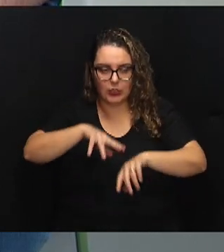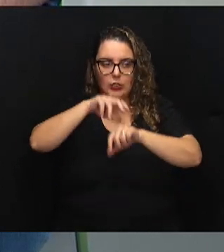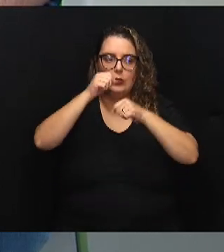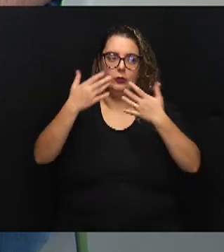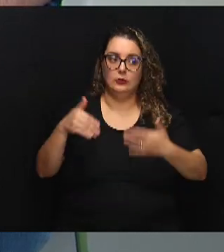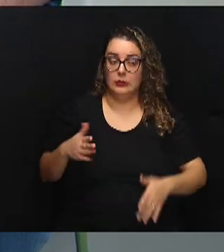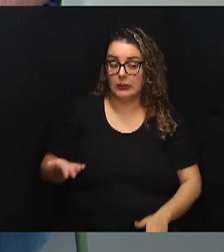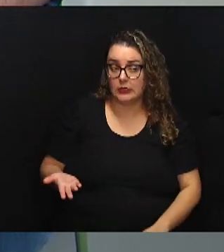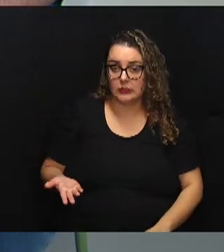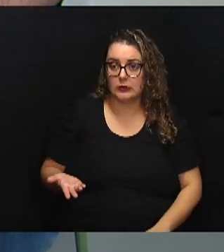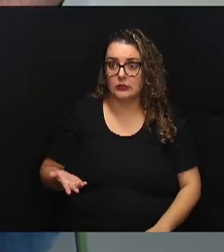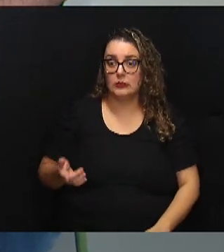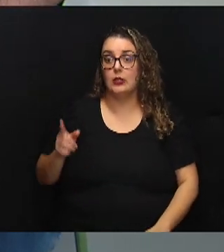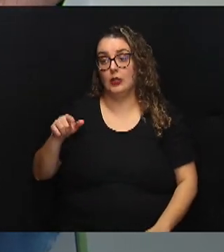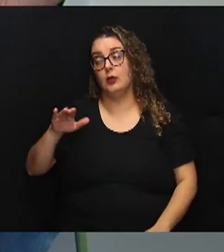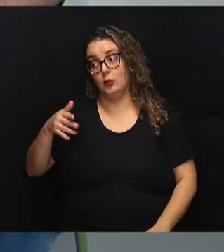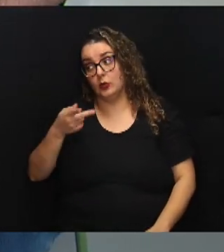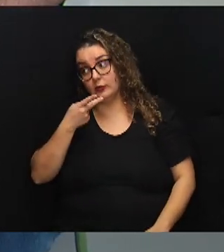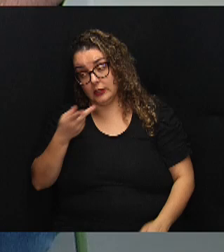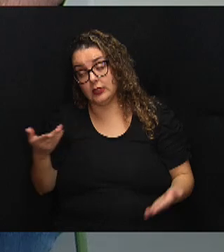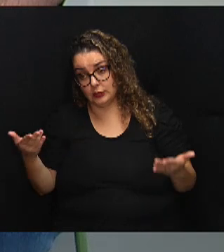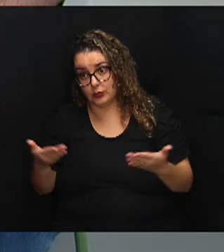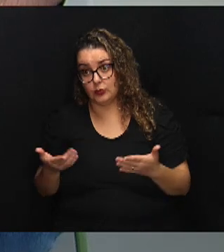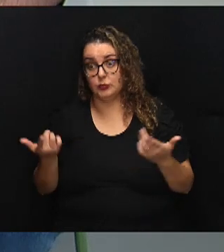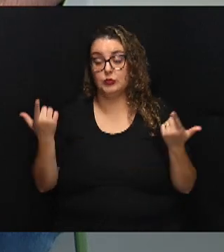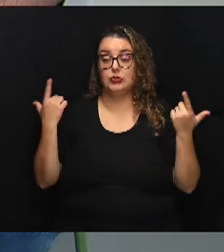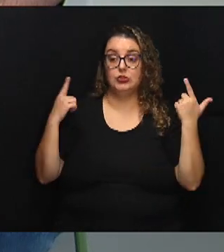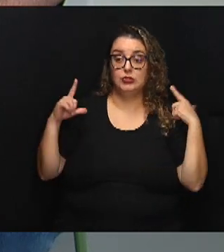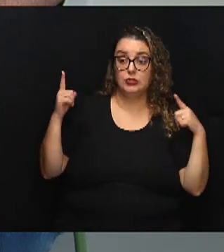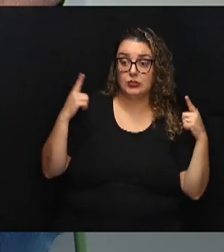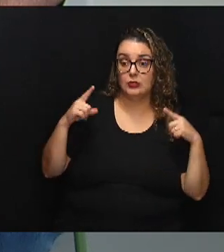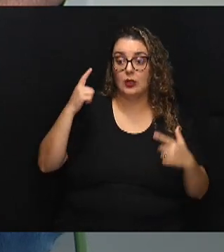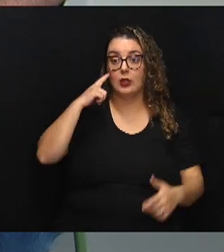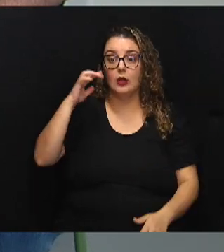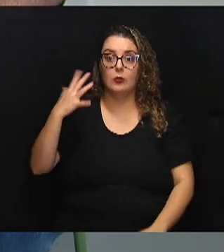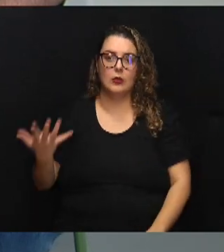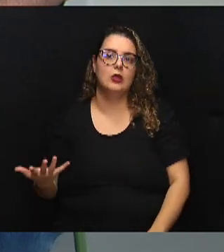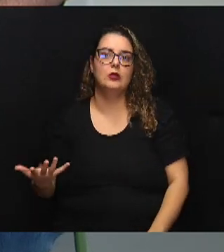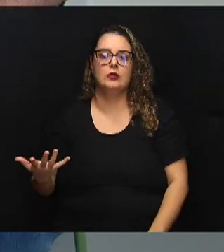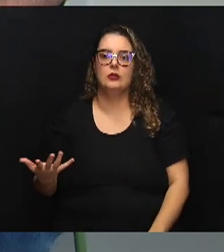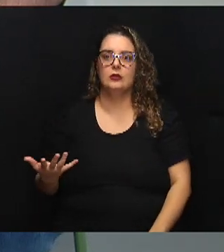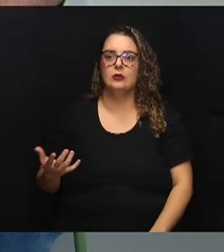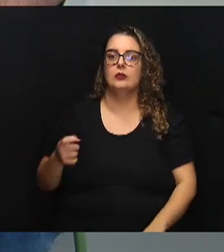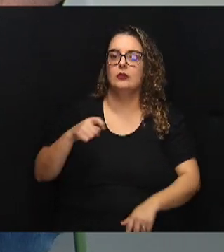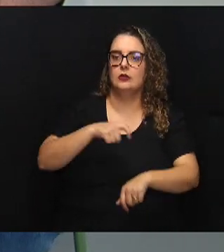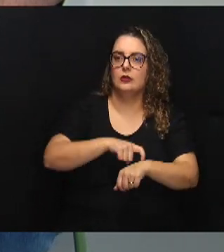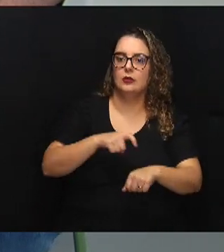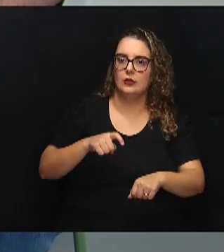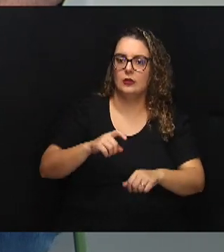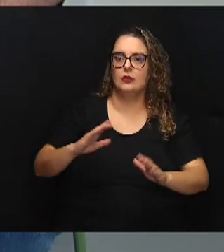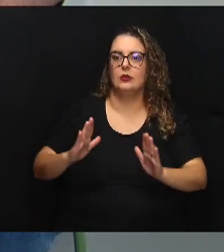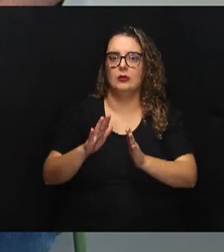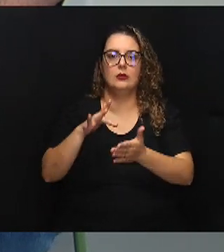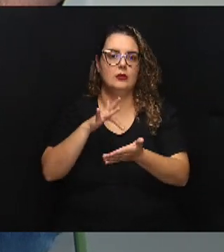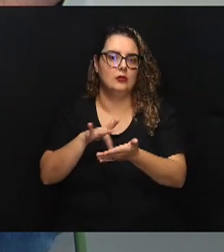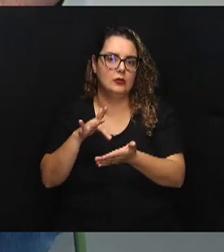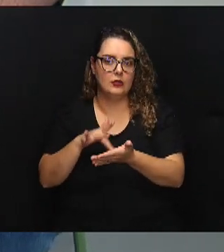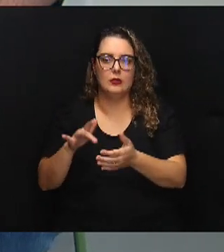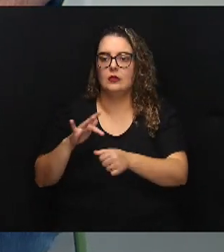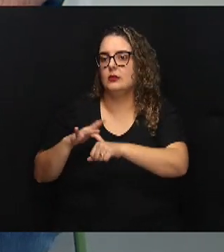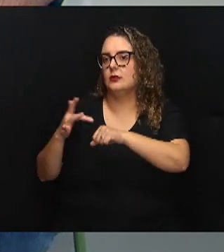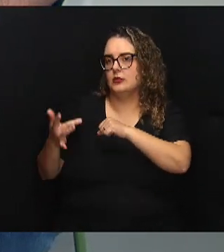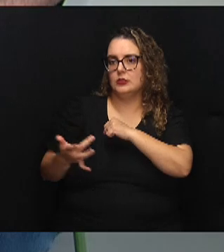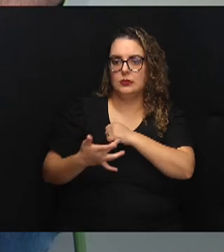mais. Quando a gente fala hoje, né, em lazer, muita gente vai pensar automaticamente em tempo na frente de tela de celular, redes